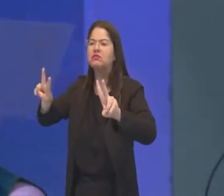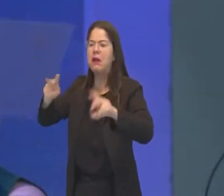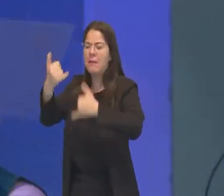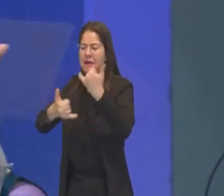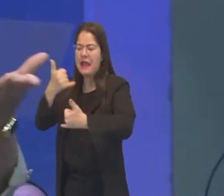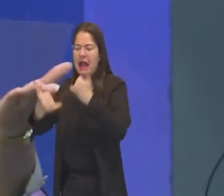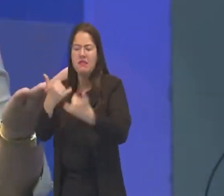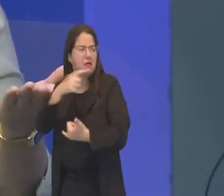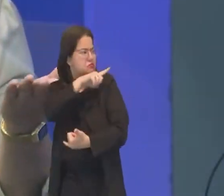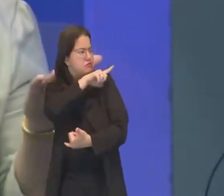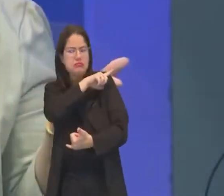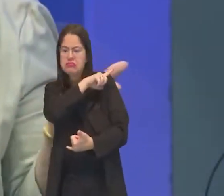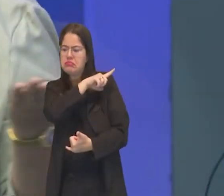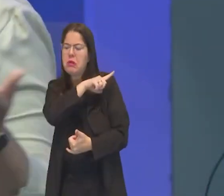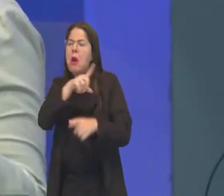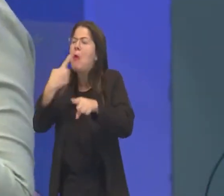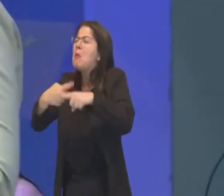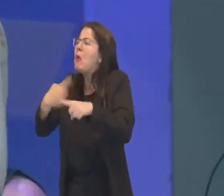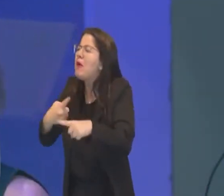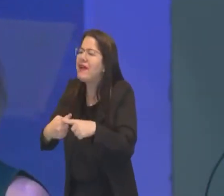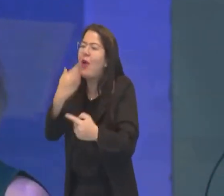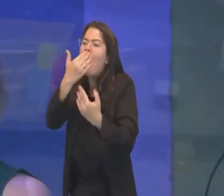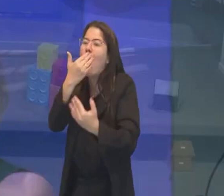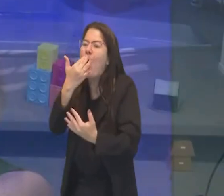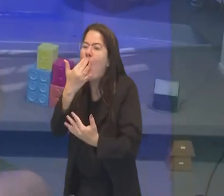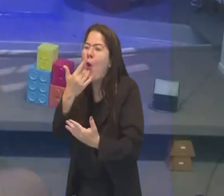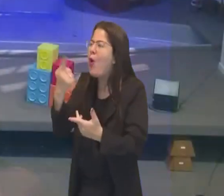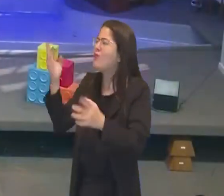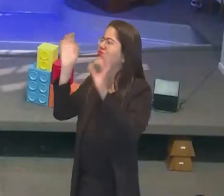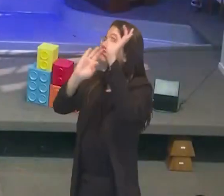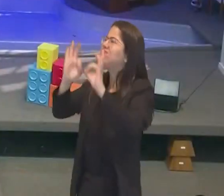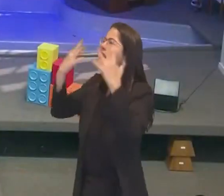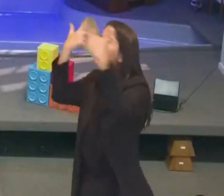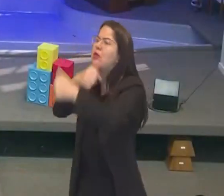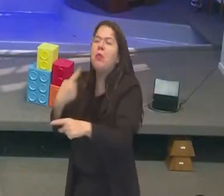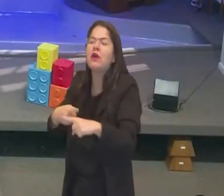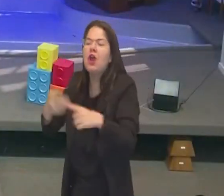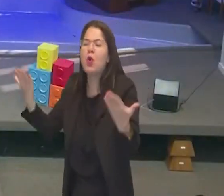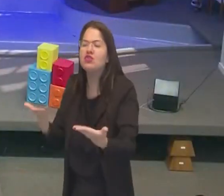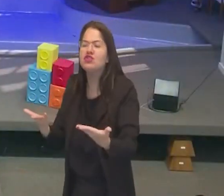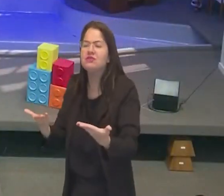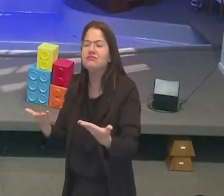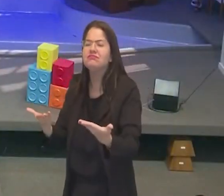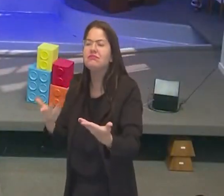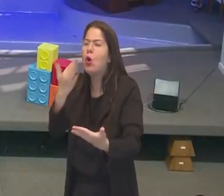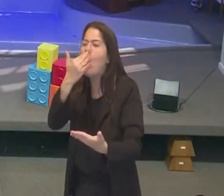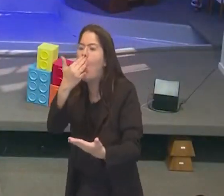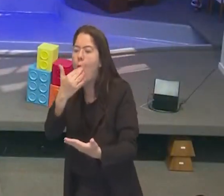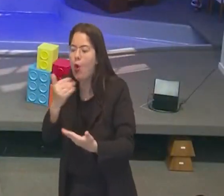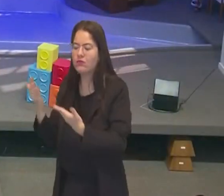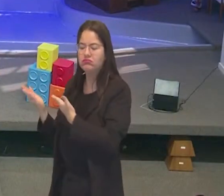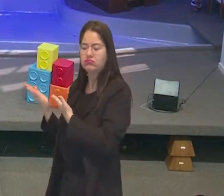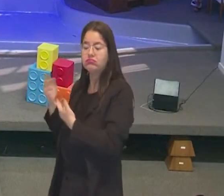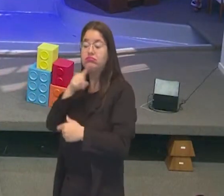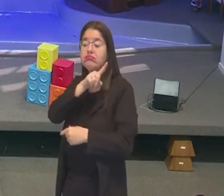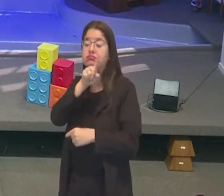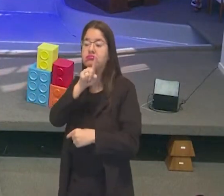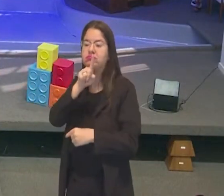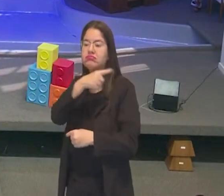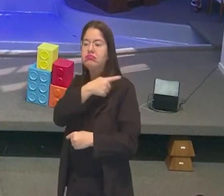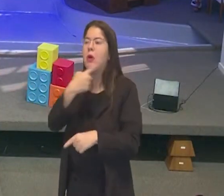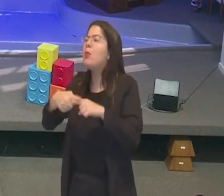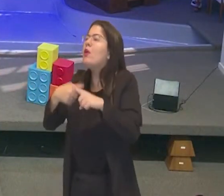ficaram se perguntando: por quê? Tá bonitinho, que lindinho, mas por quê? Porque esses bloquinhos aí de montar, eles